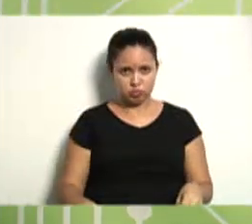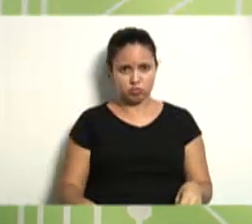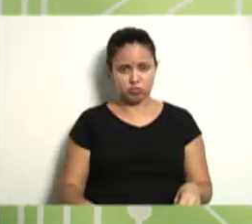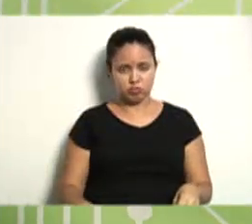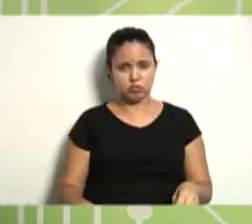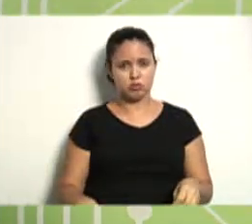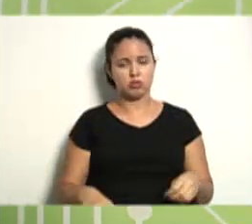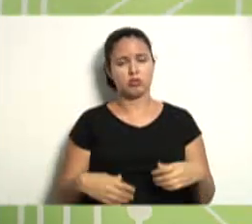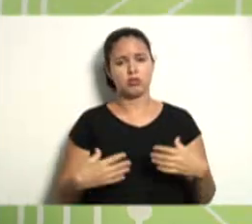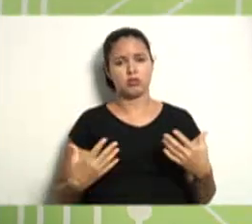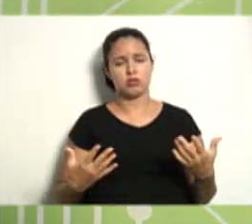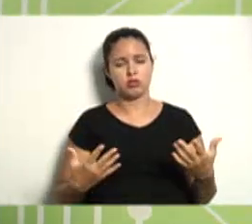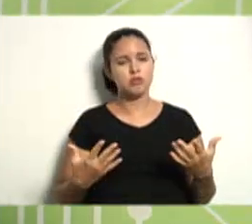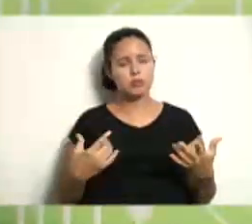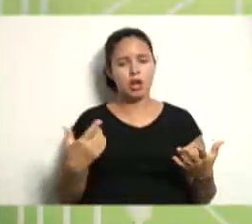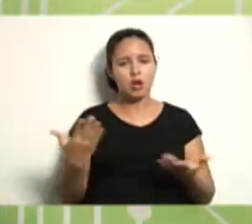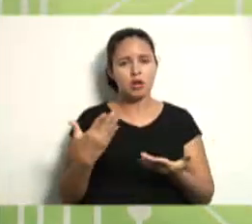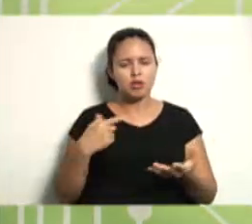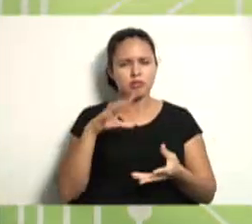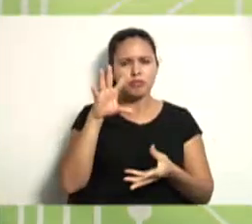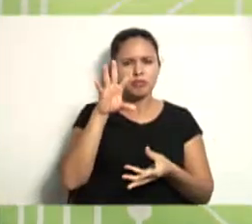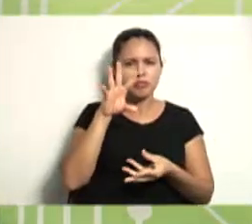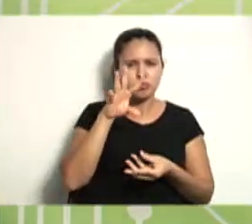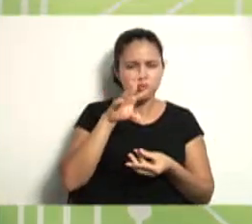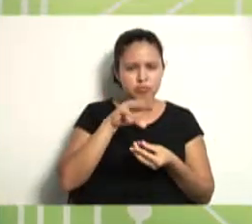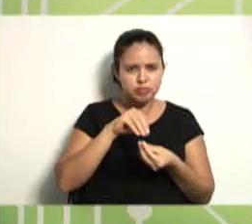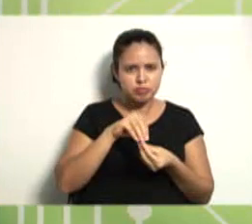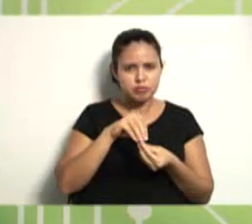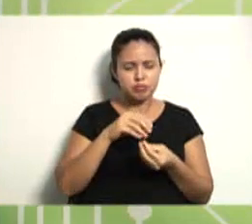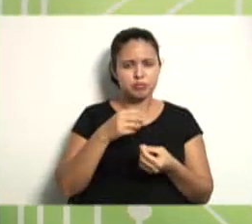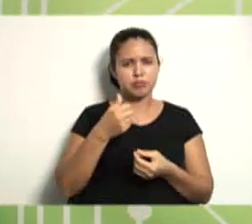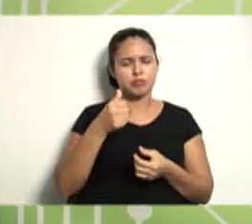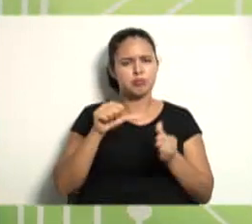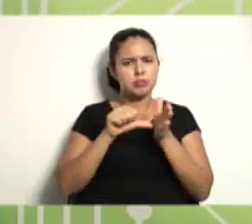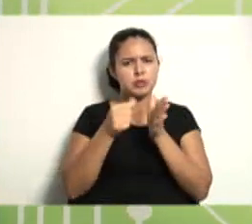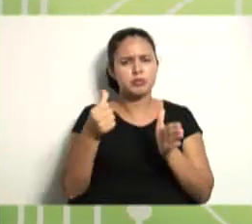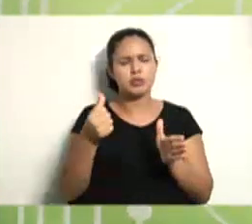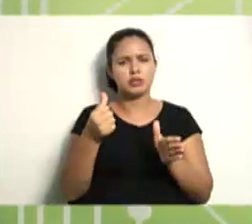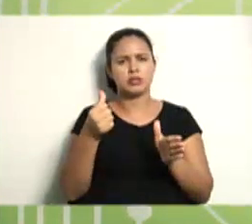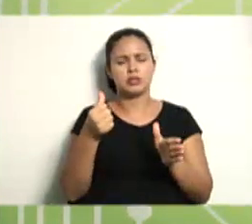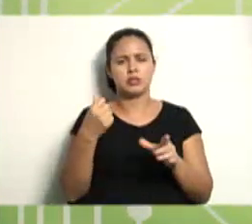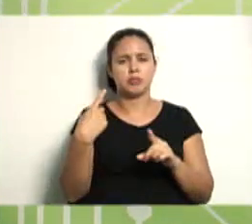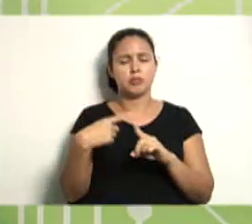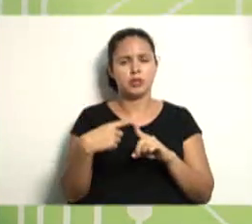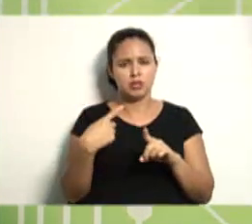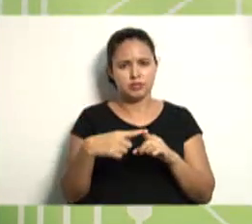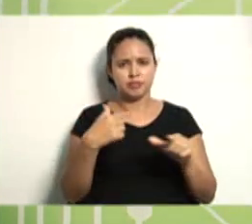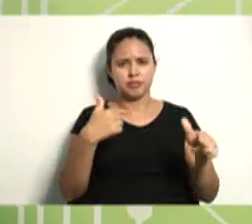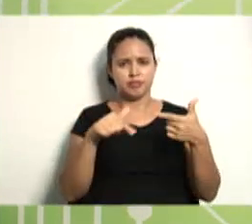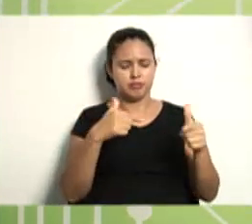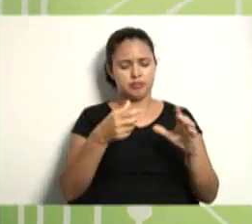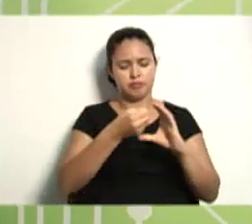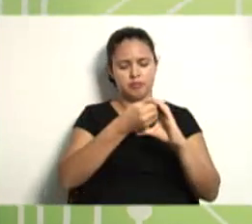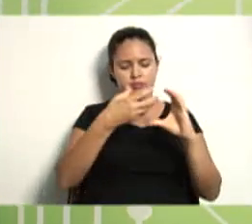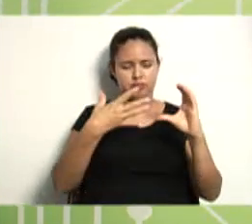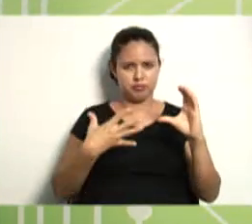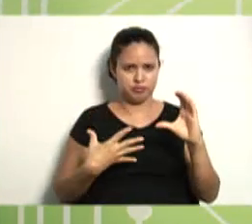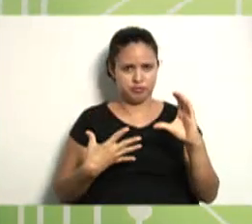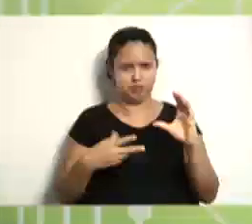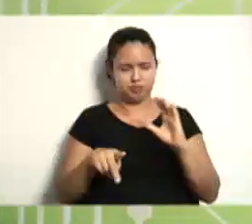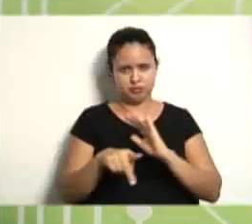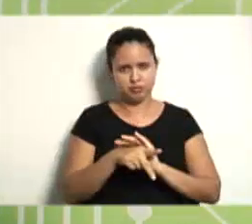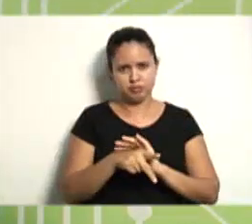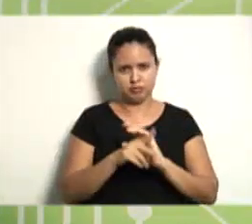né? Não sei se ficou claro. Primeiro, porque trabalho é uma característica do ser